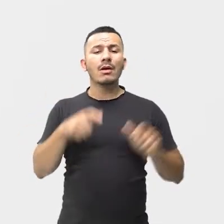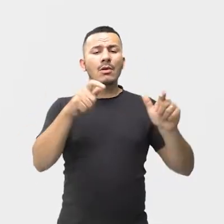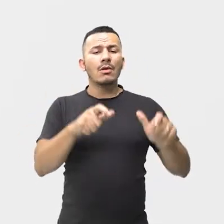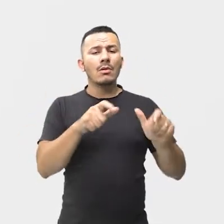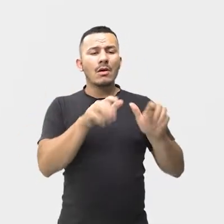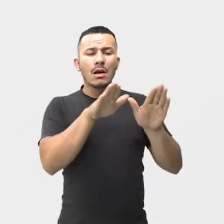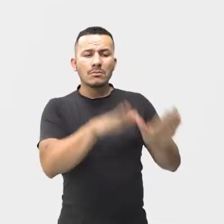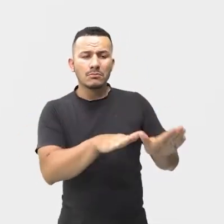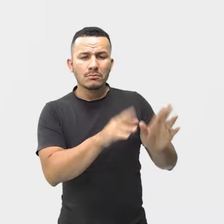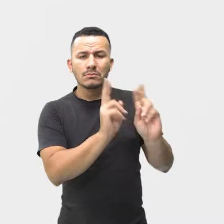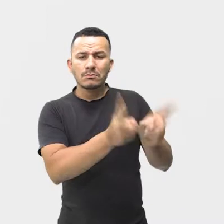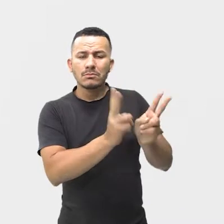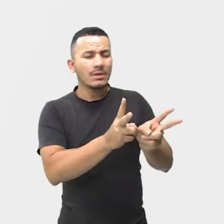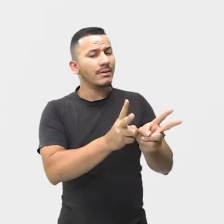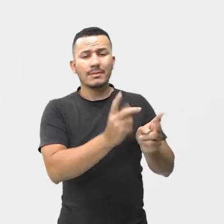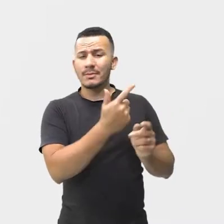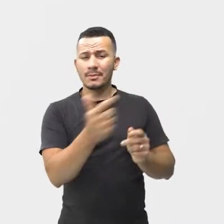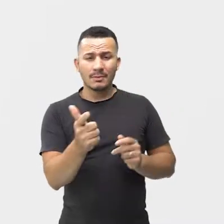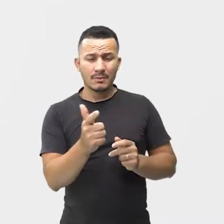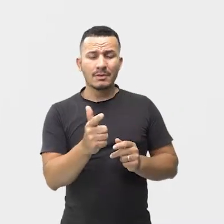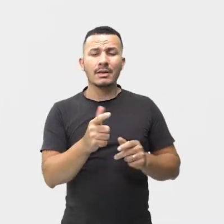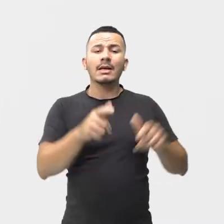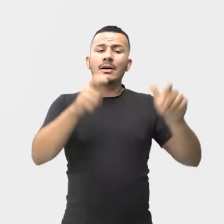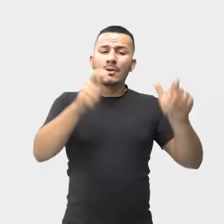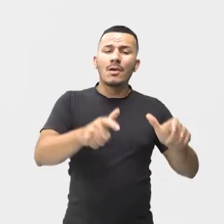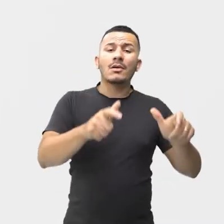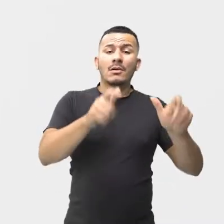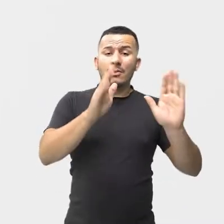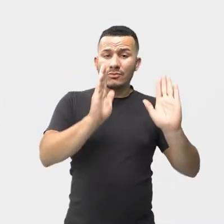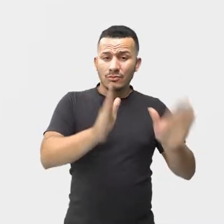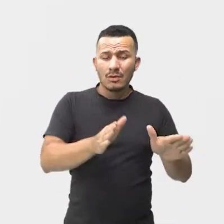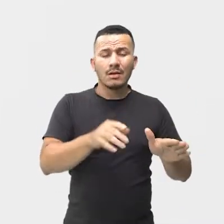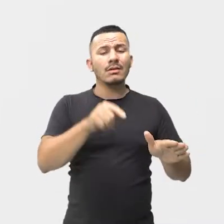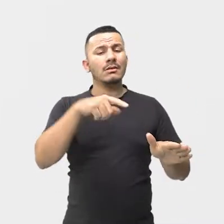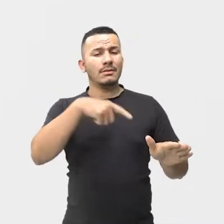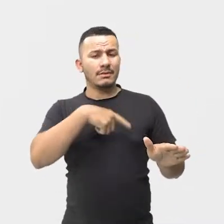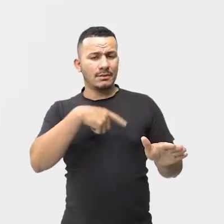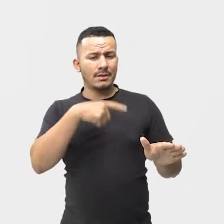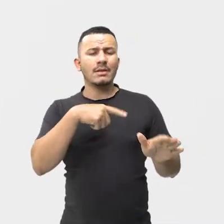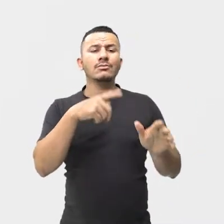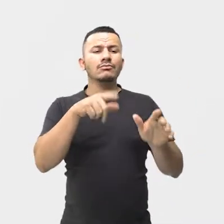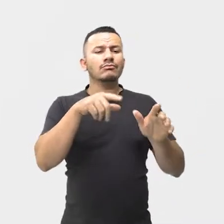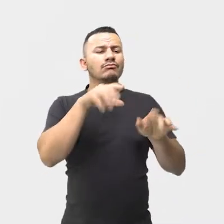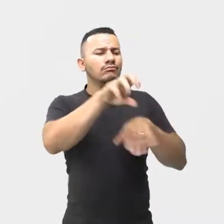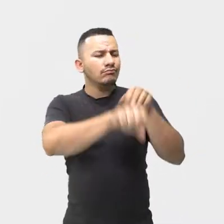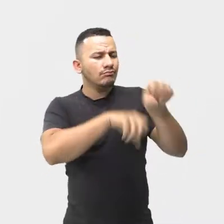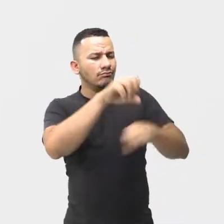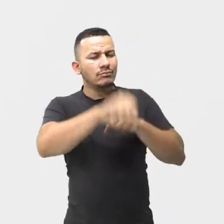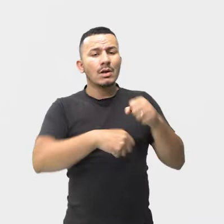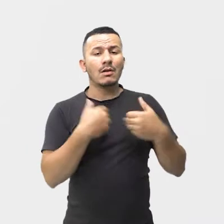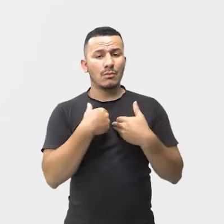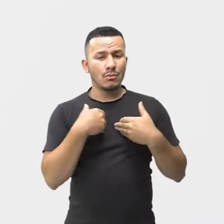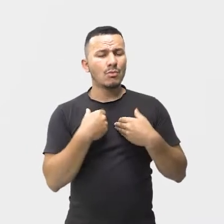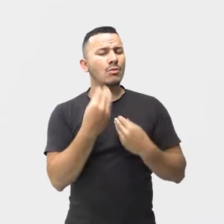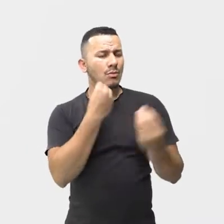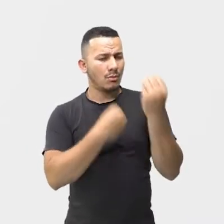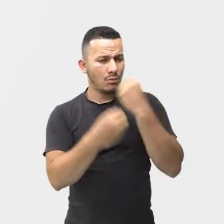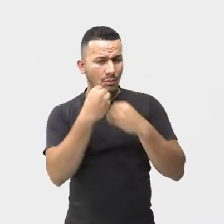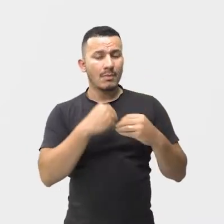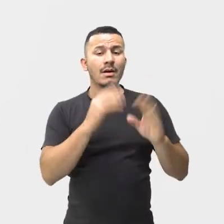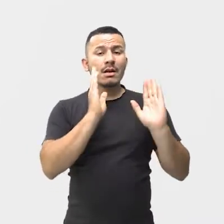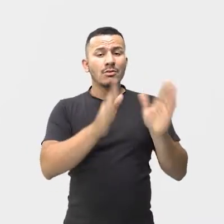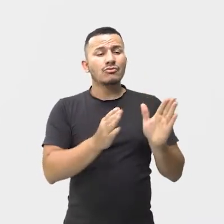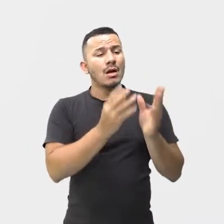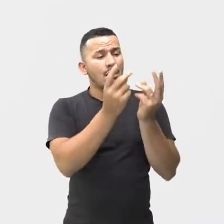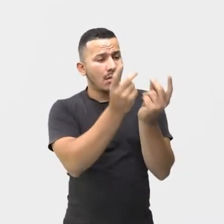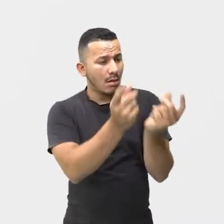residência uma residência fixa, ou seja, eles caçavam ali por um certo período,